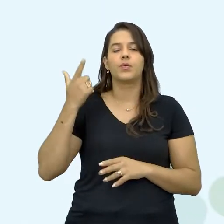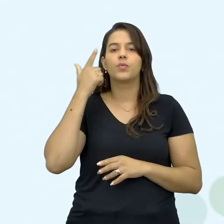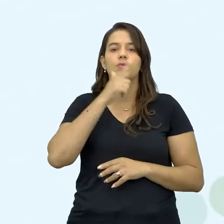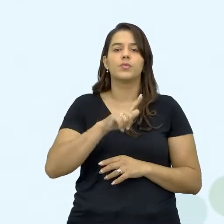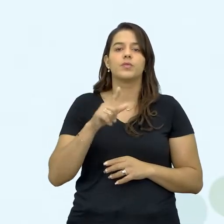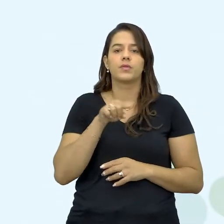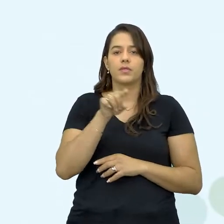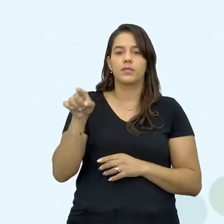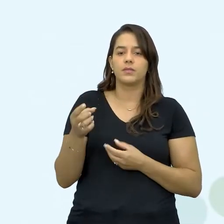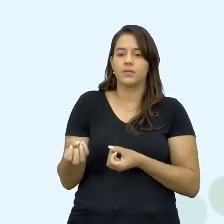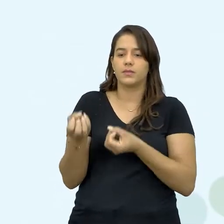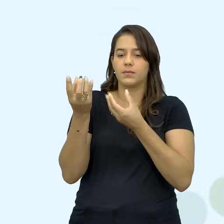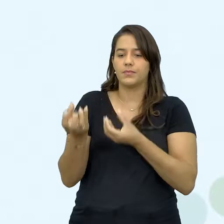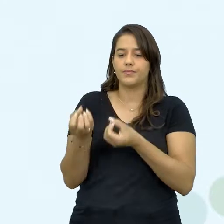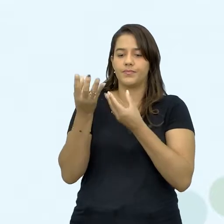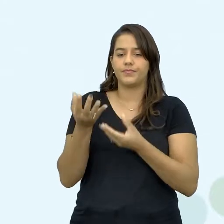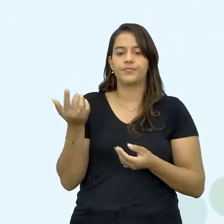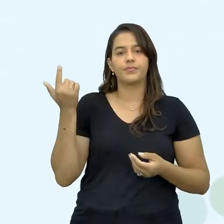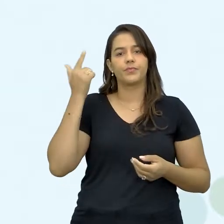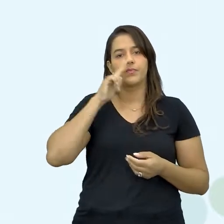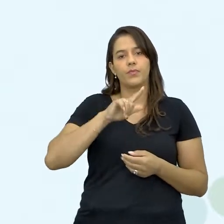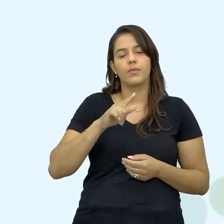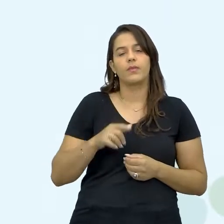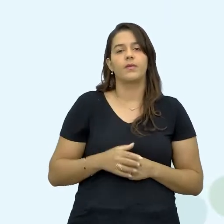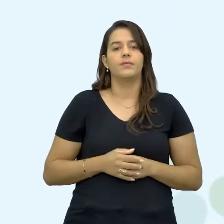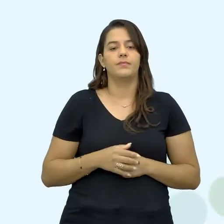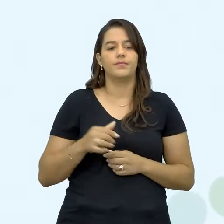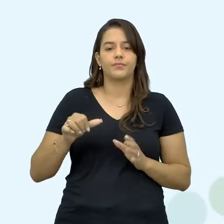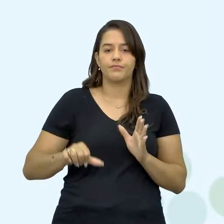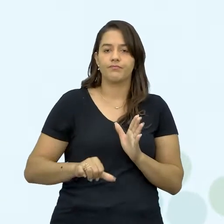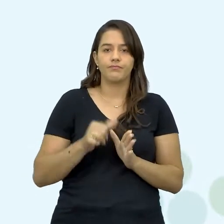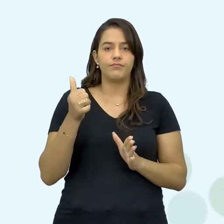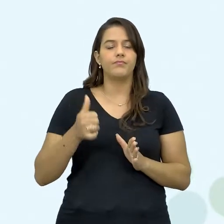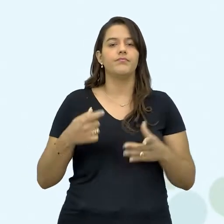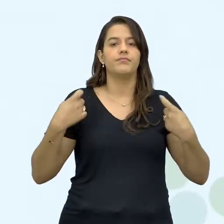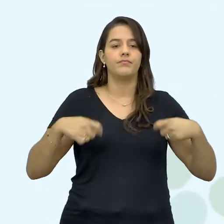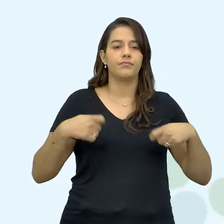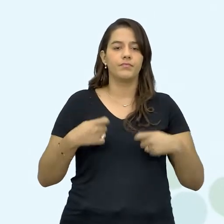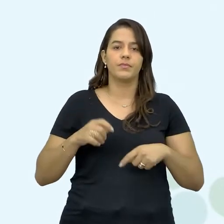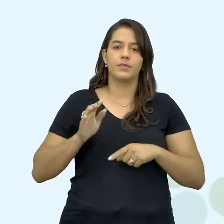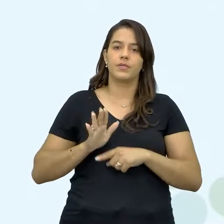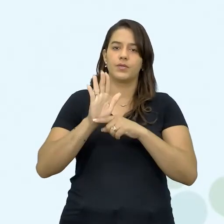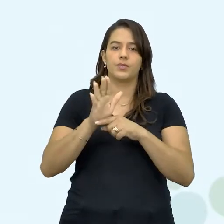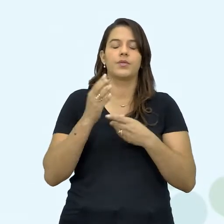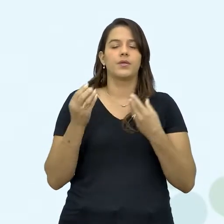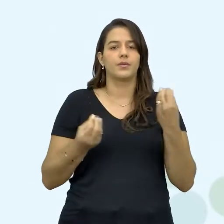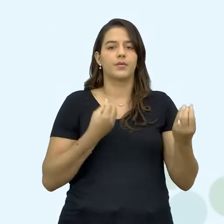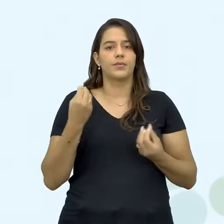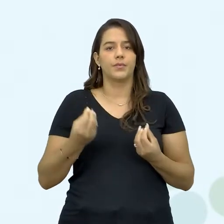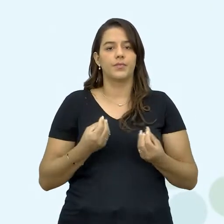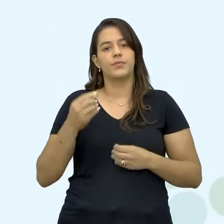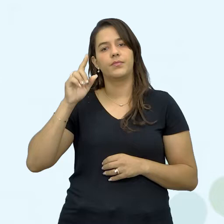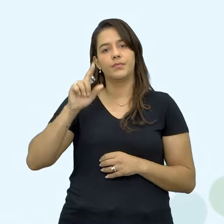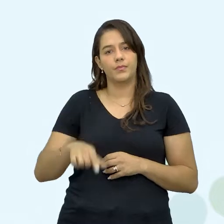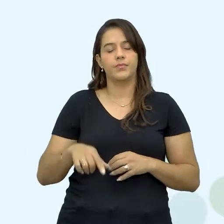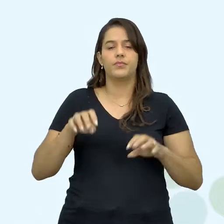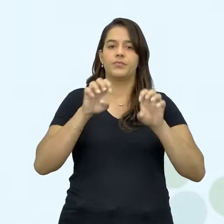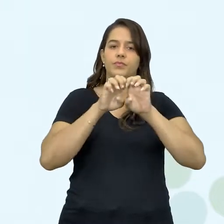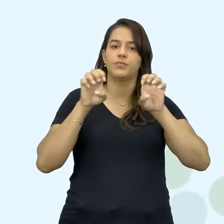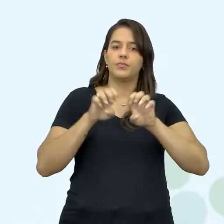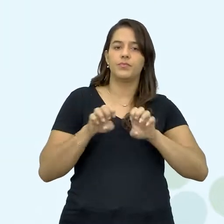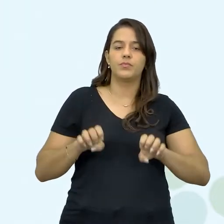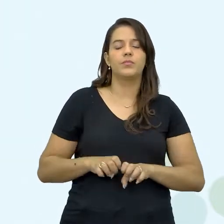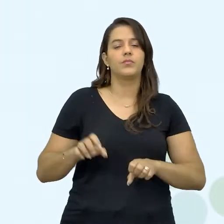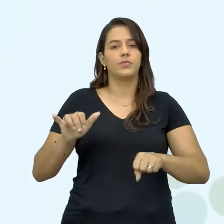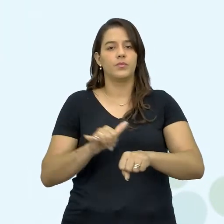pegar esses dados para conseguir... Bom, a gente precisa dos dados primeiro para saber o que a gente precisa ajudar, né? Então são eixos relacionados a